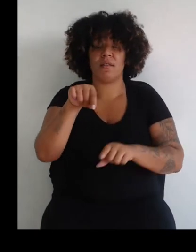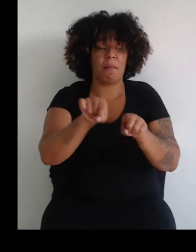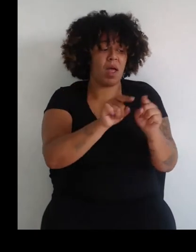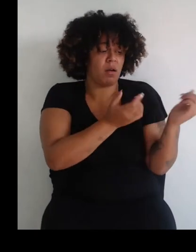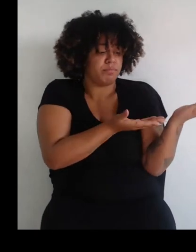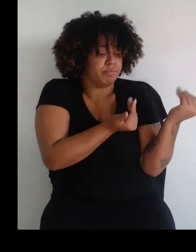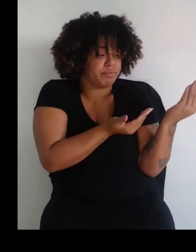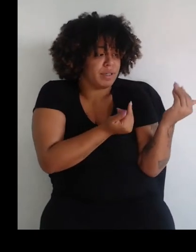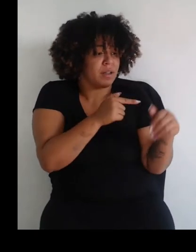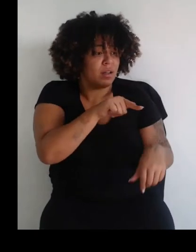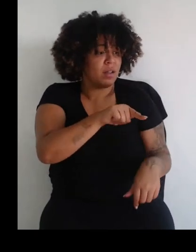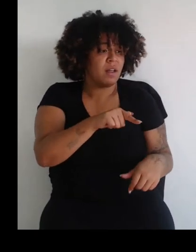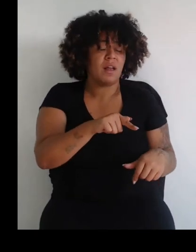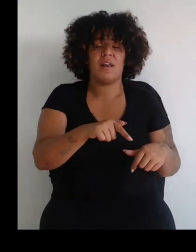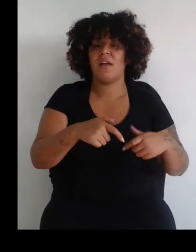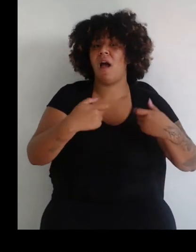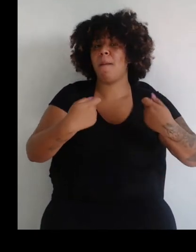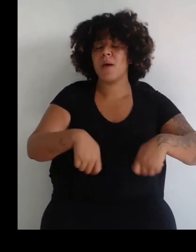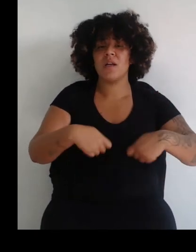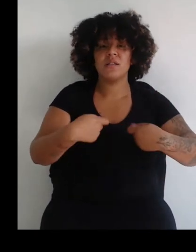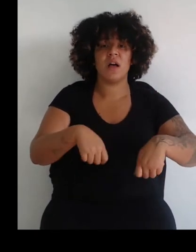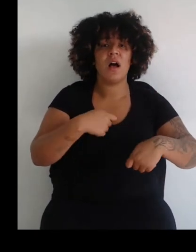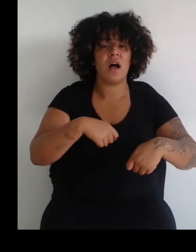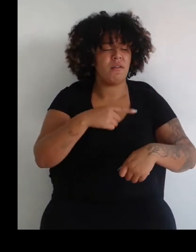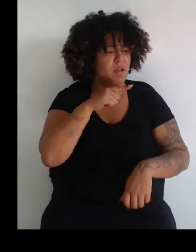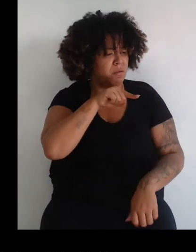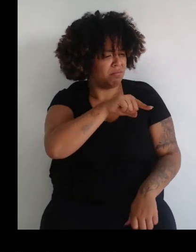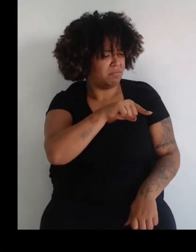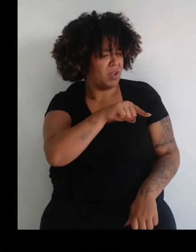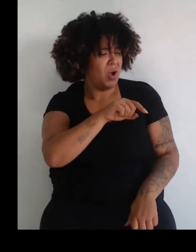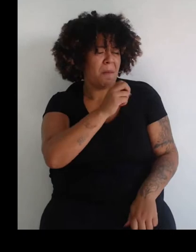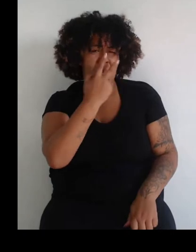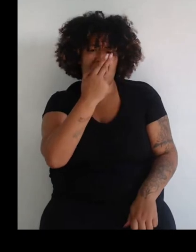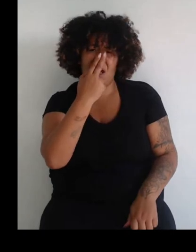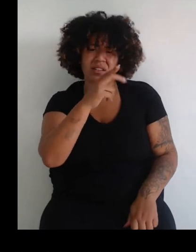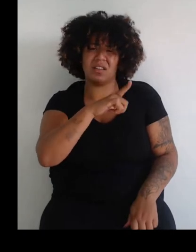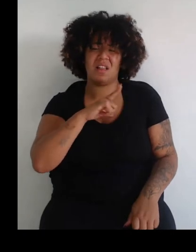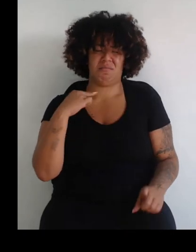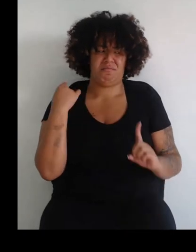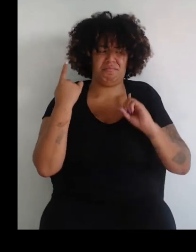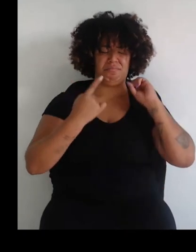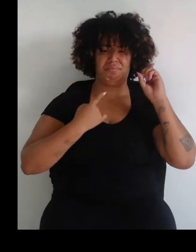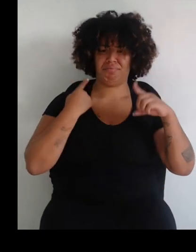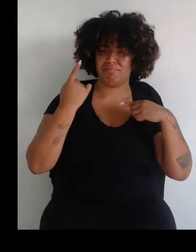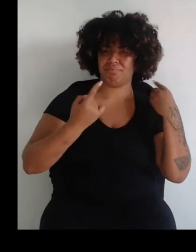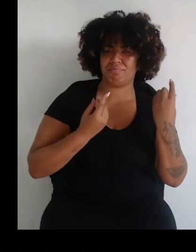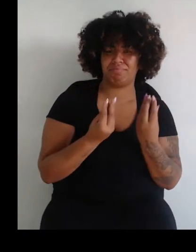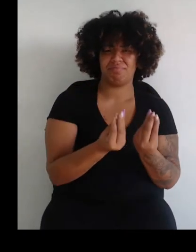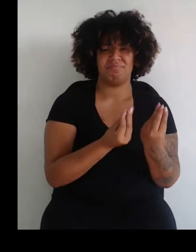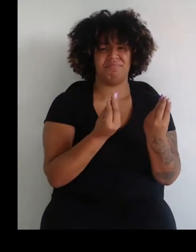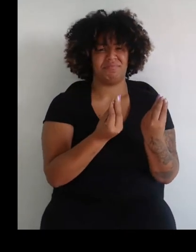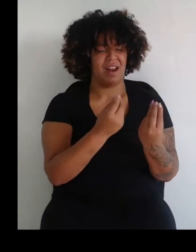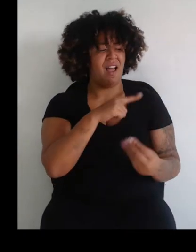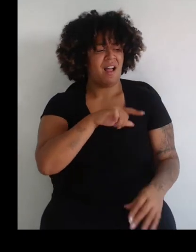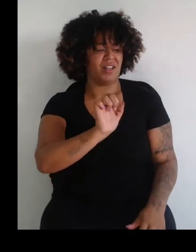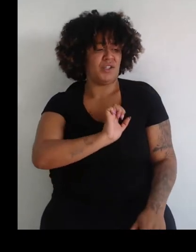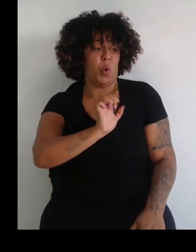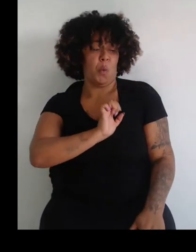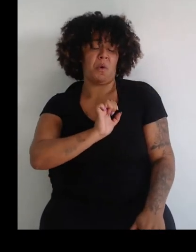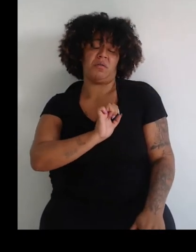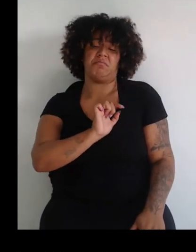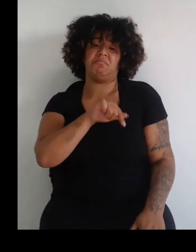perigosamente há uma deriva como vítimas de pervertidos mais ricos e mais velhos